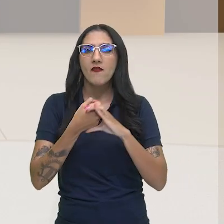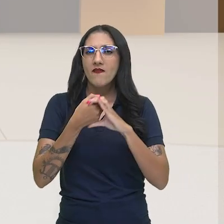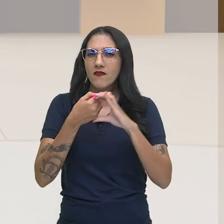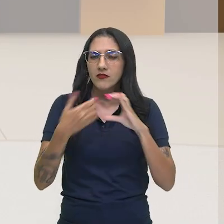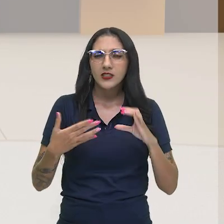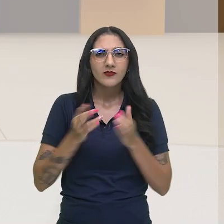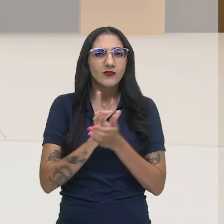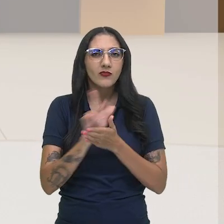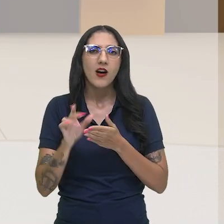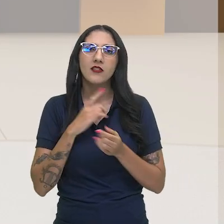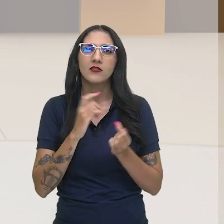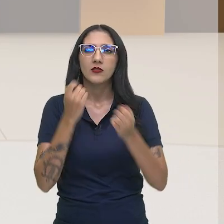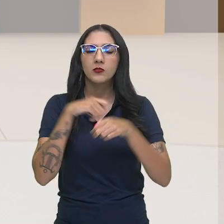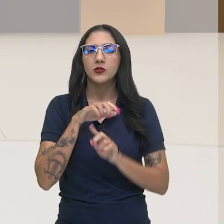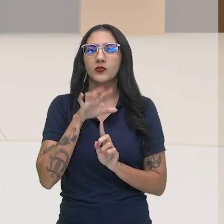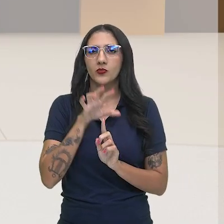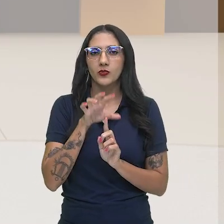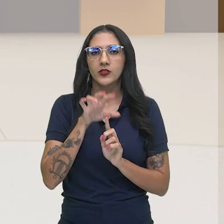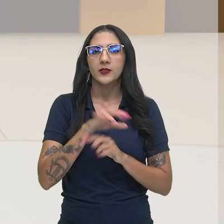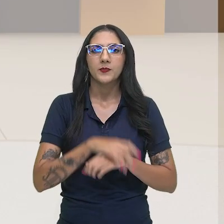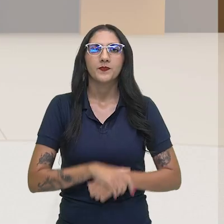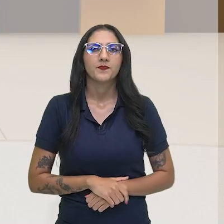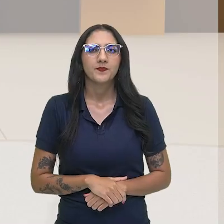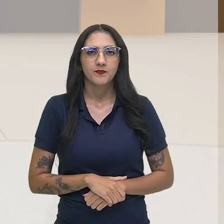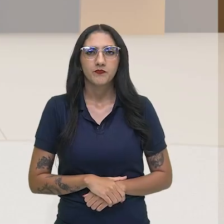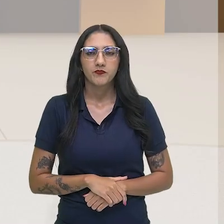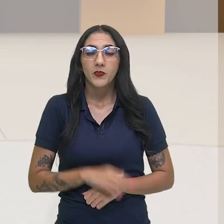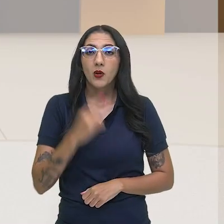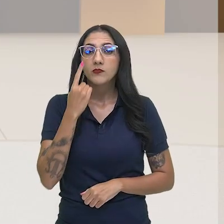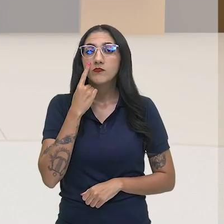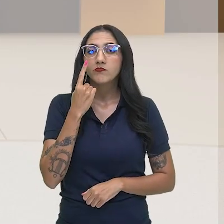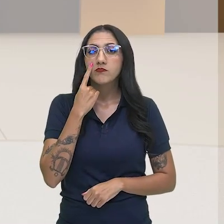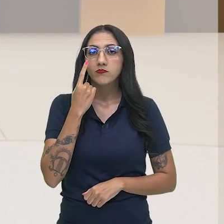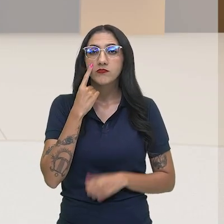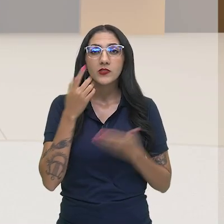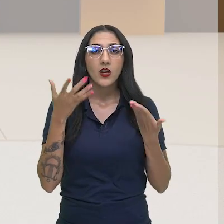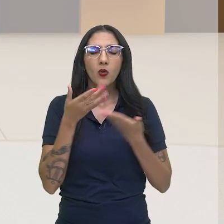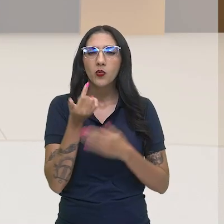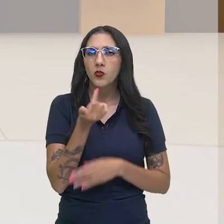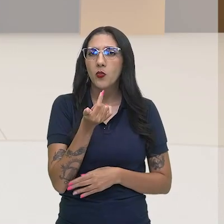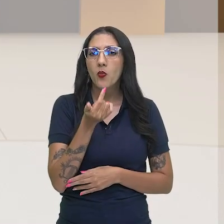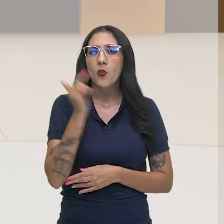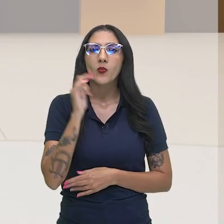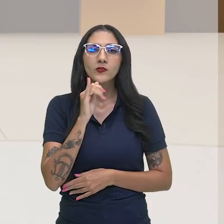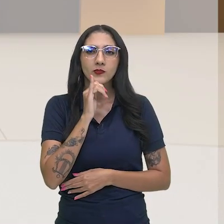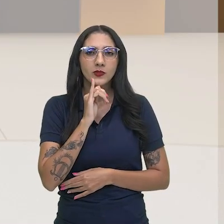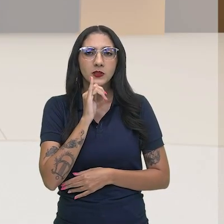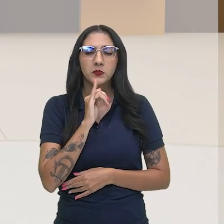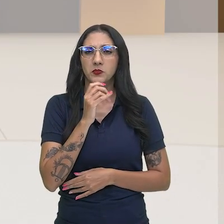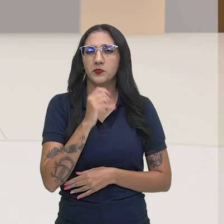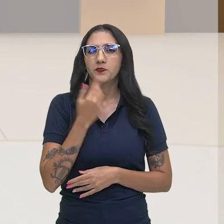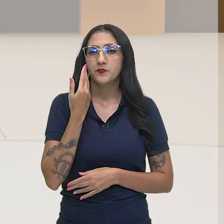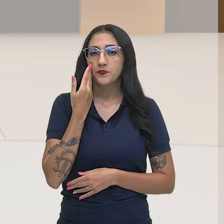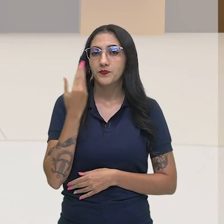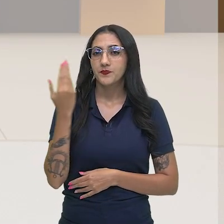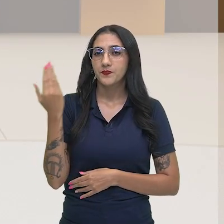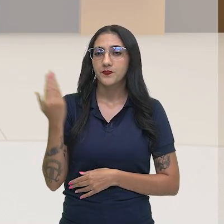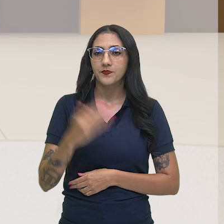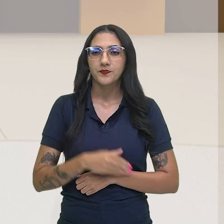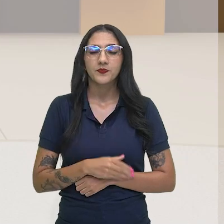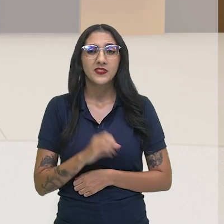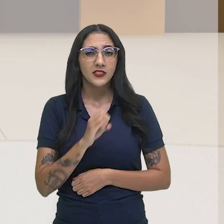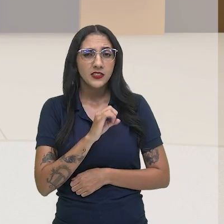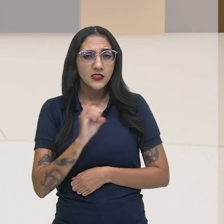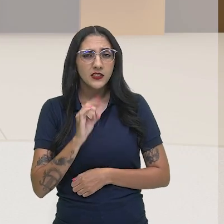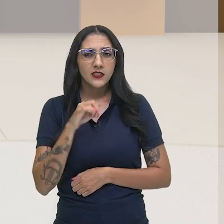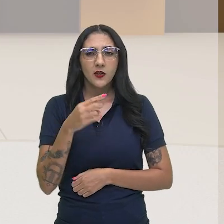a isso, né? Assim como o próximo caso, que é quando não muda. A gente tem aqui a representação do sinal de igual. Se o